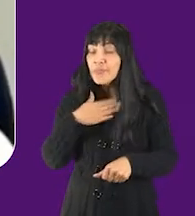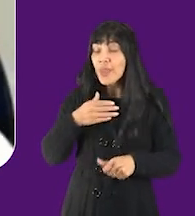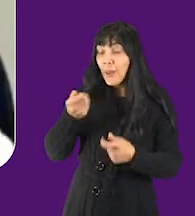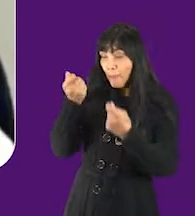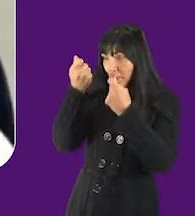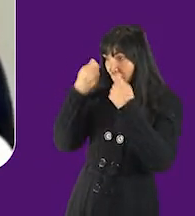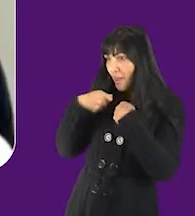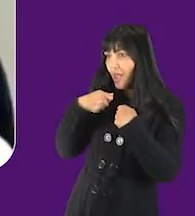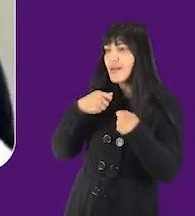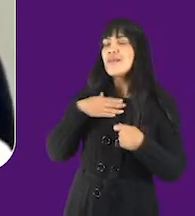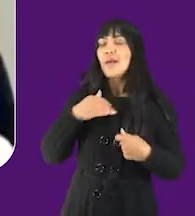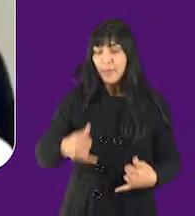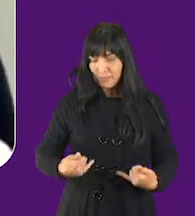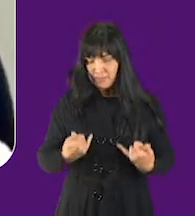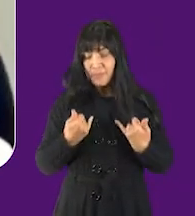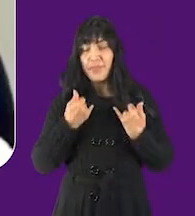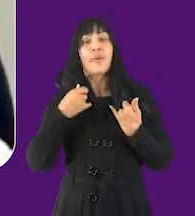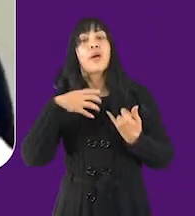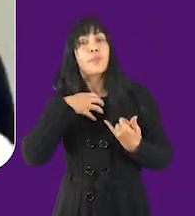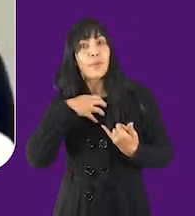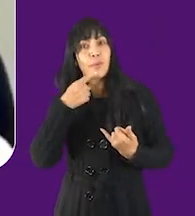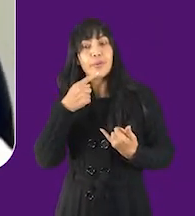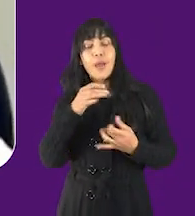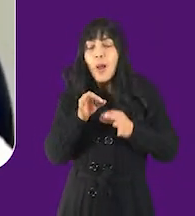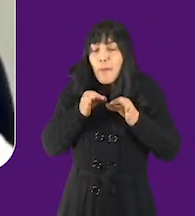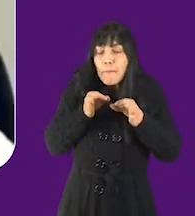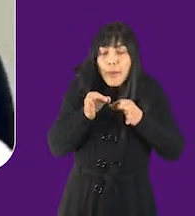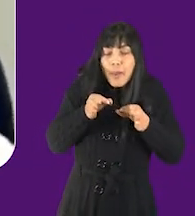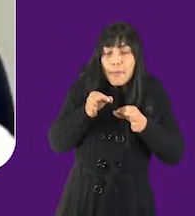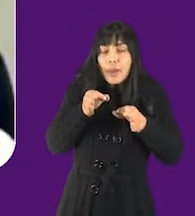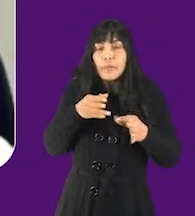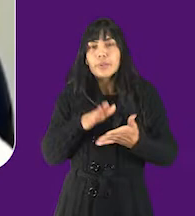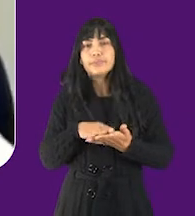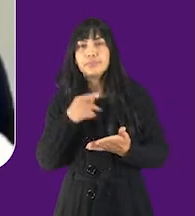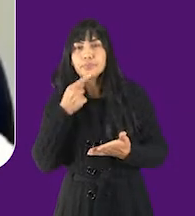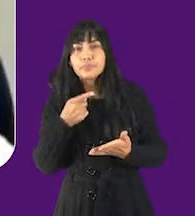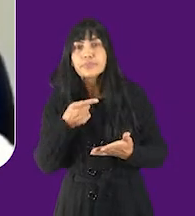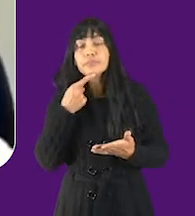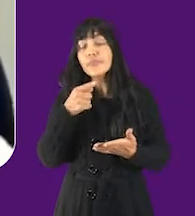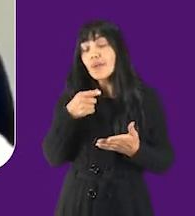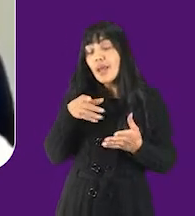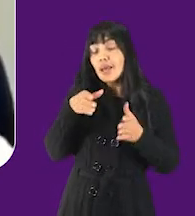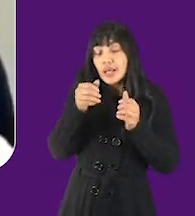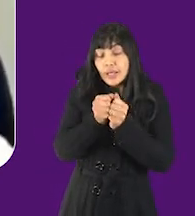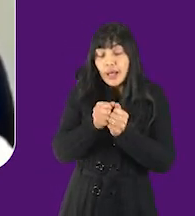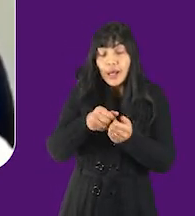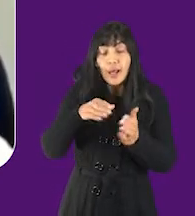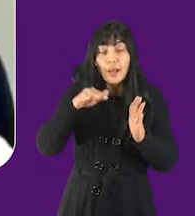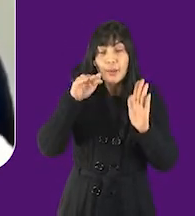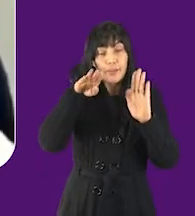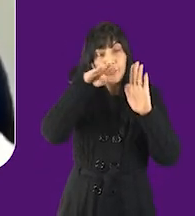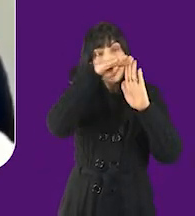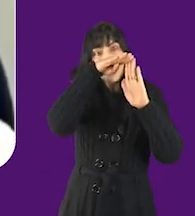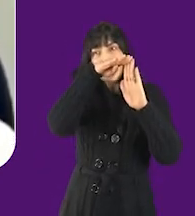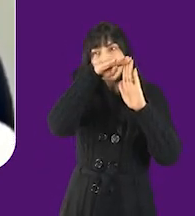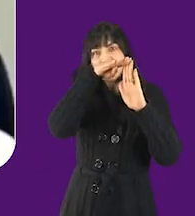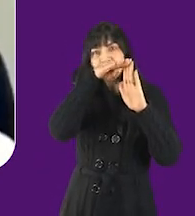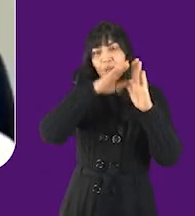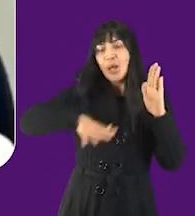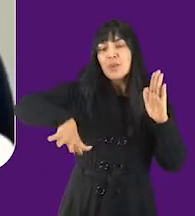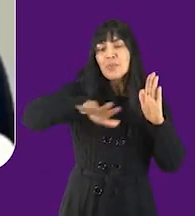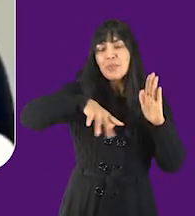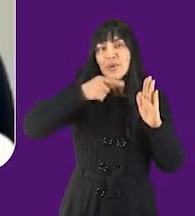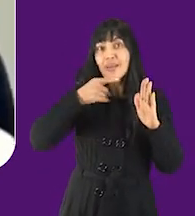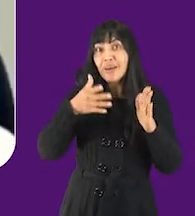sente orgulhoso e pertencendo quando ajuda a organização a estar no mesmo nível das melhores globalmente. E agora,